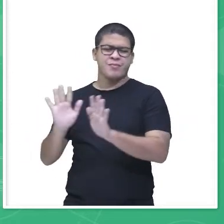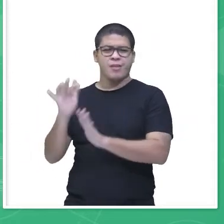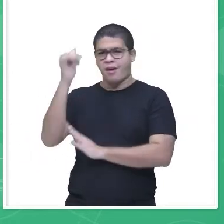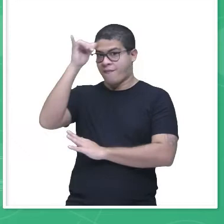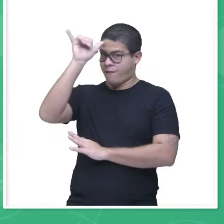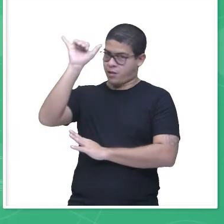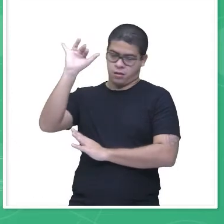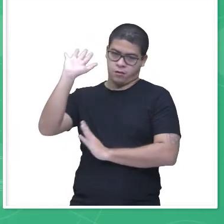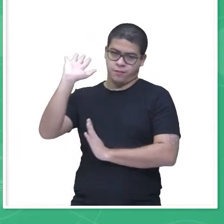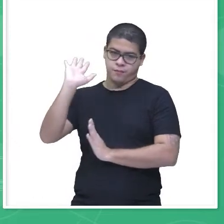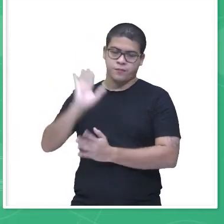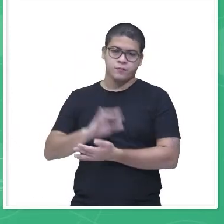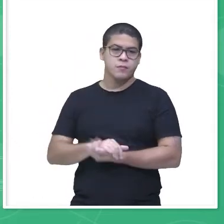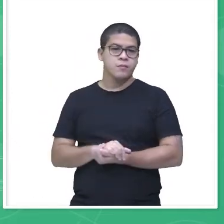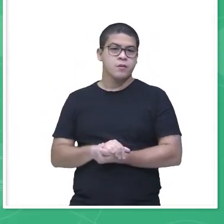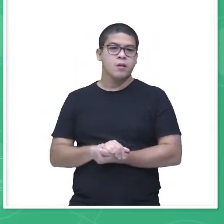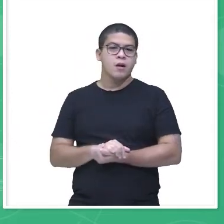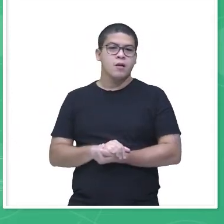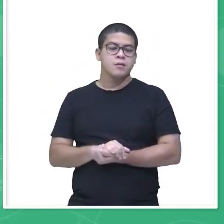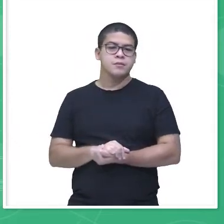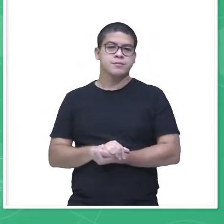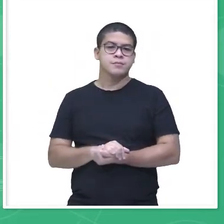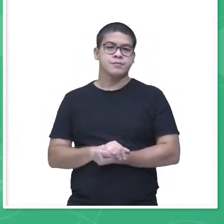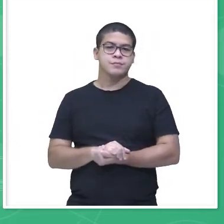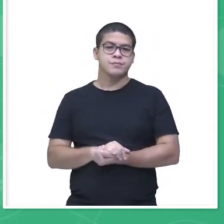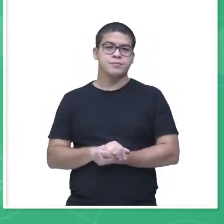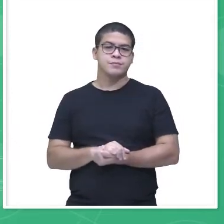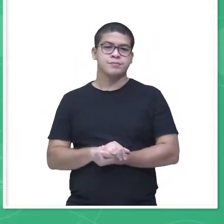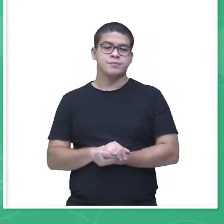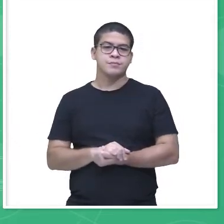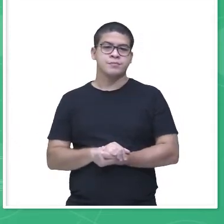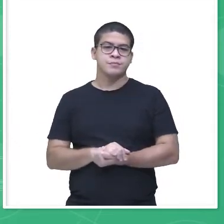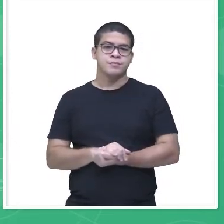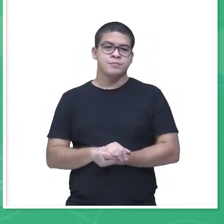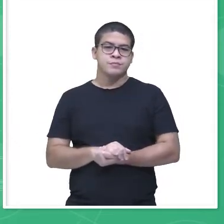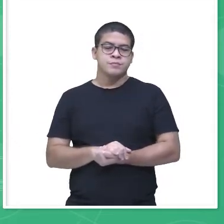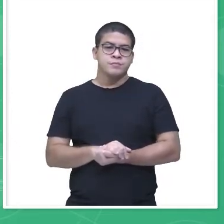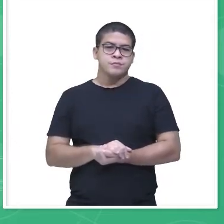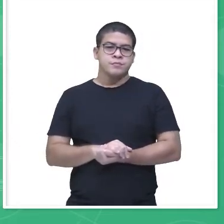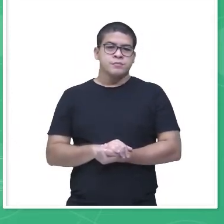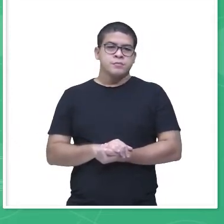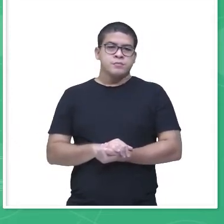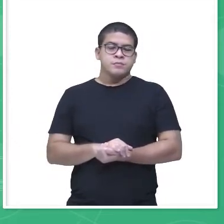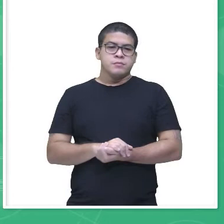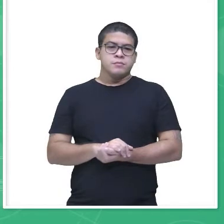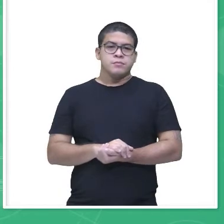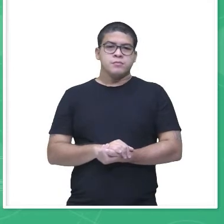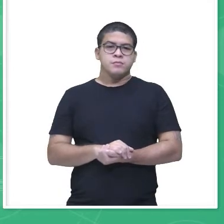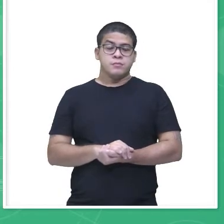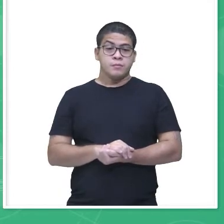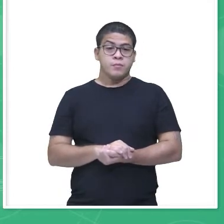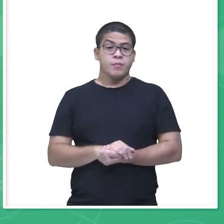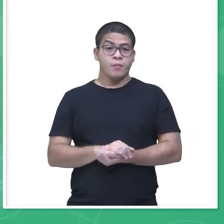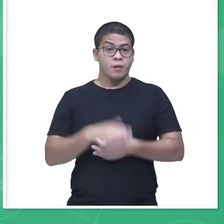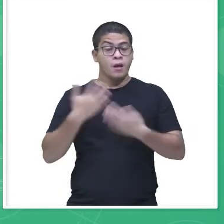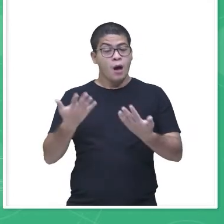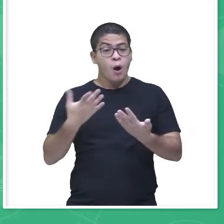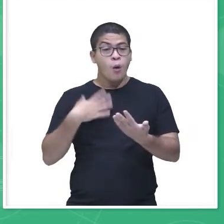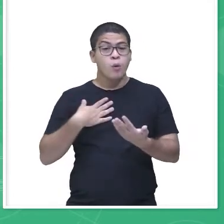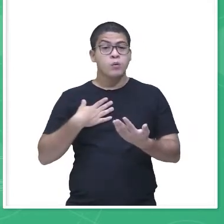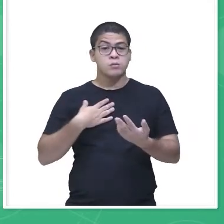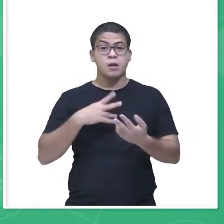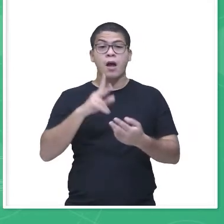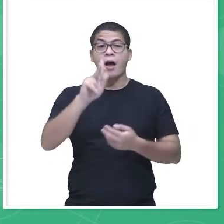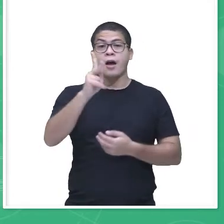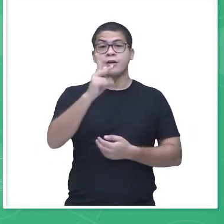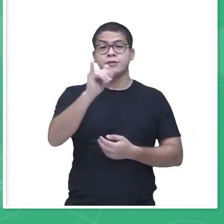poluentes. Busque outra maneira de limpar o seu terreno. E a higiene coletiva? Do que